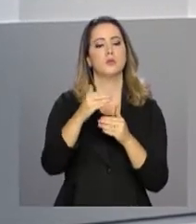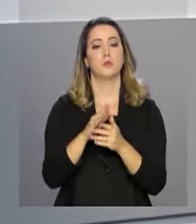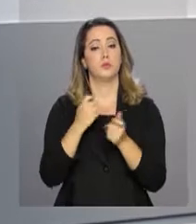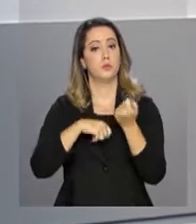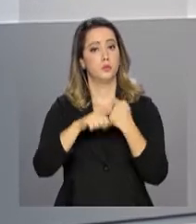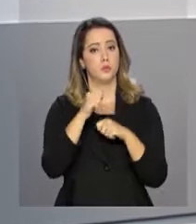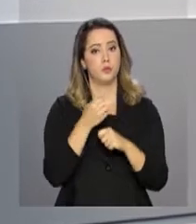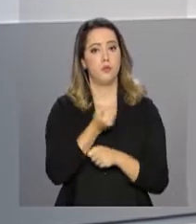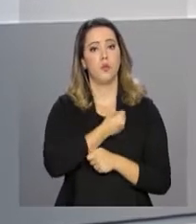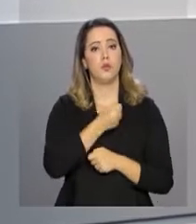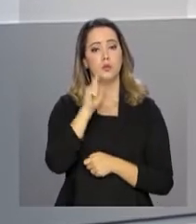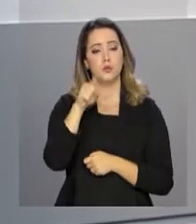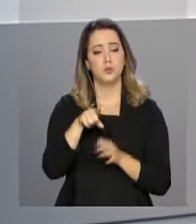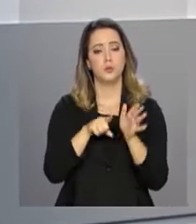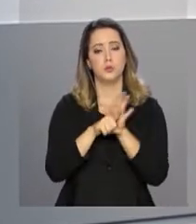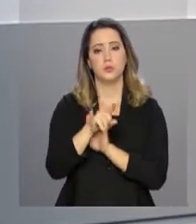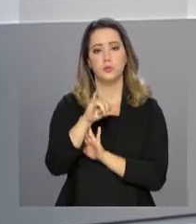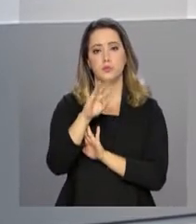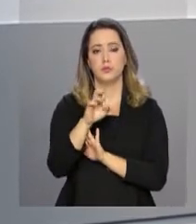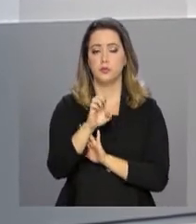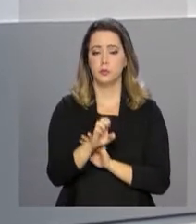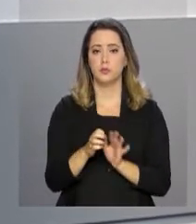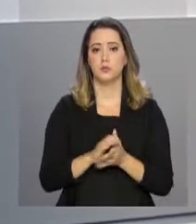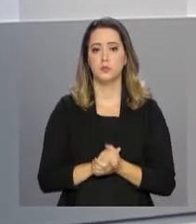Os números são do IBGE.